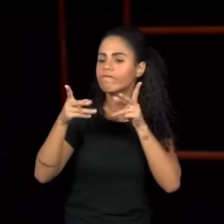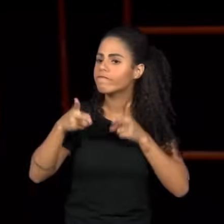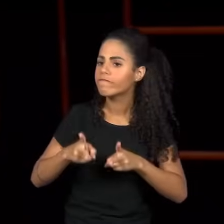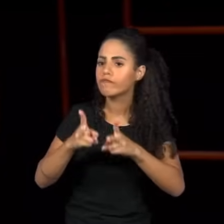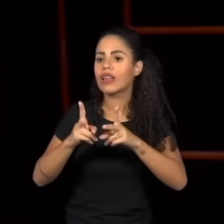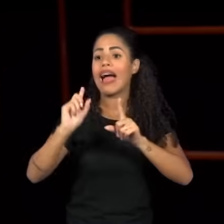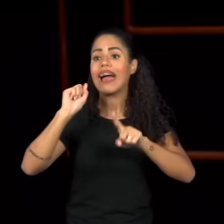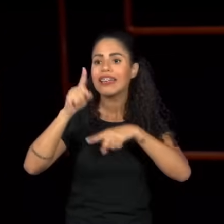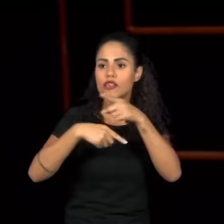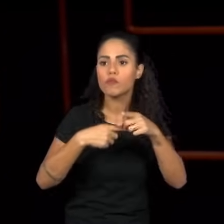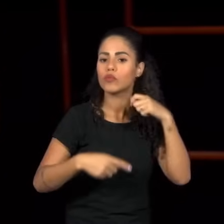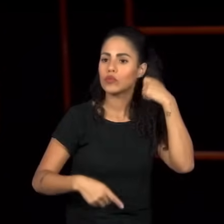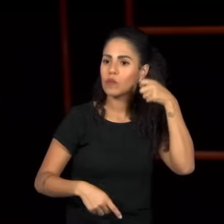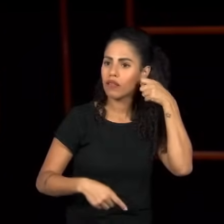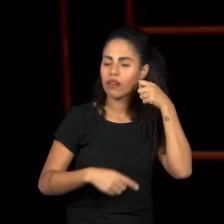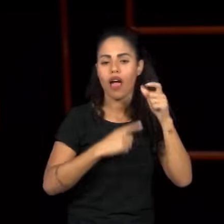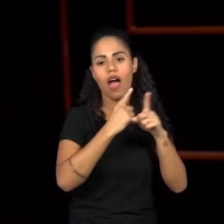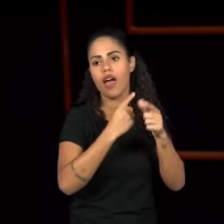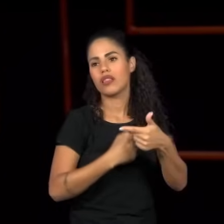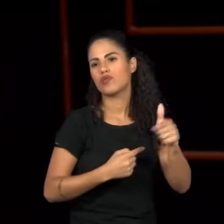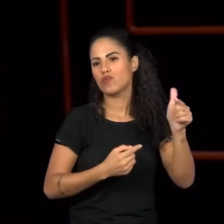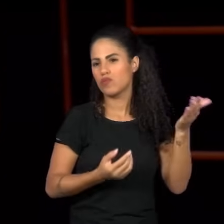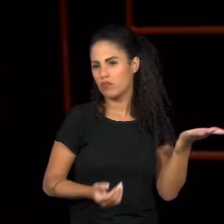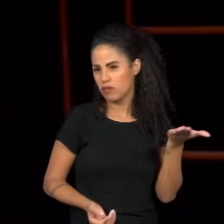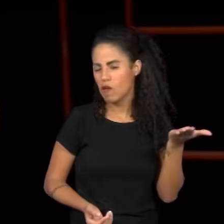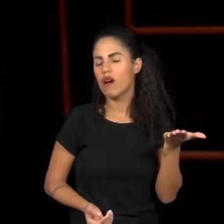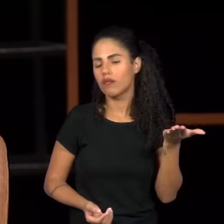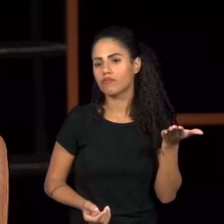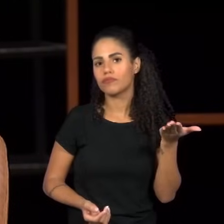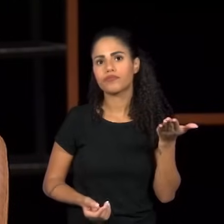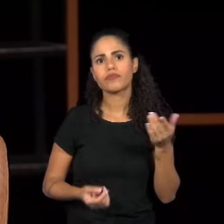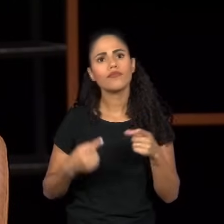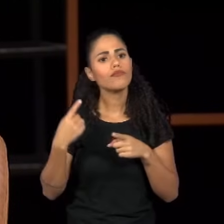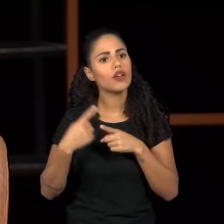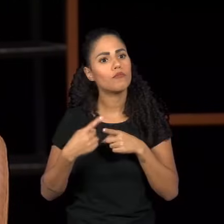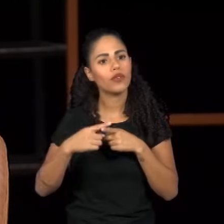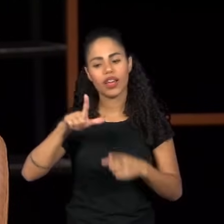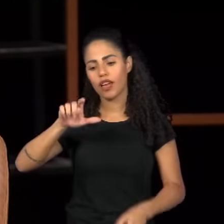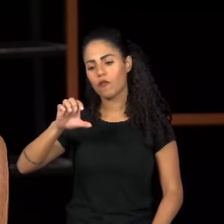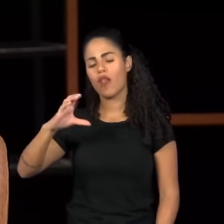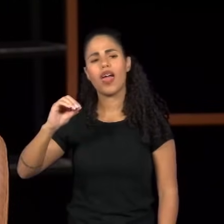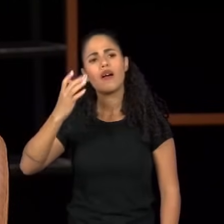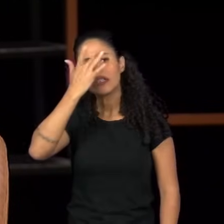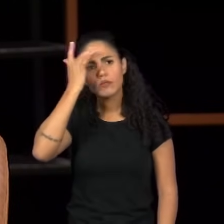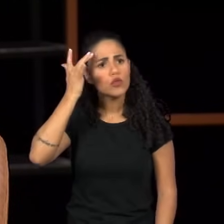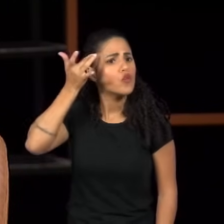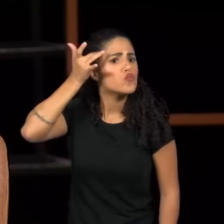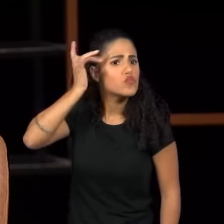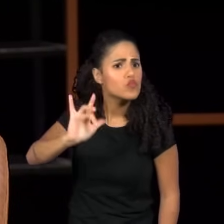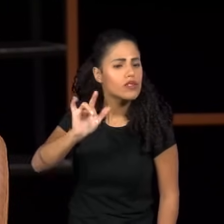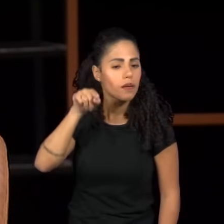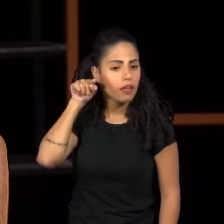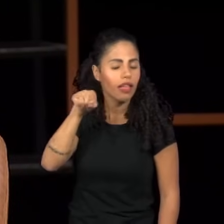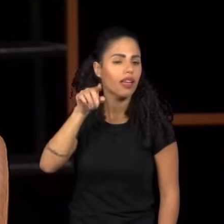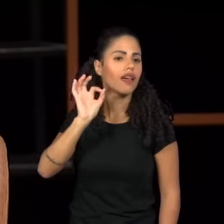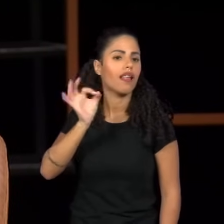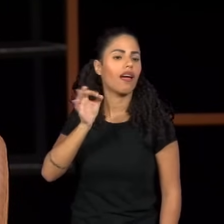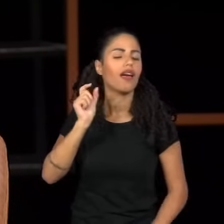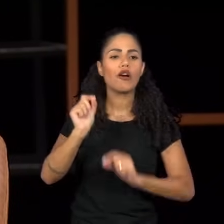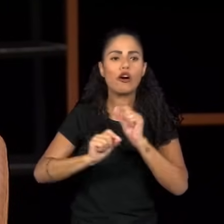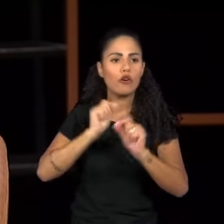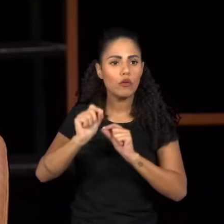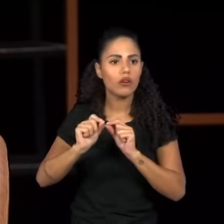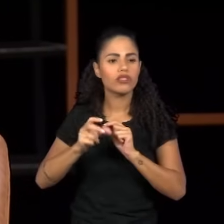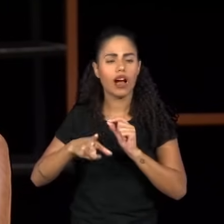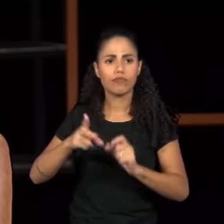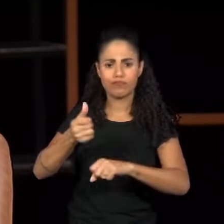nos encontrar nessas duas novelas, né? É, porque o Léo Pacheco, as pessoas não têm ideia, mas ele tem uma